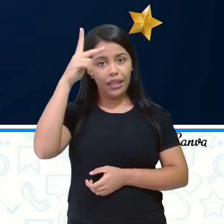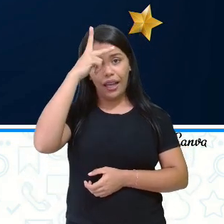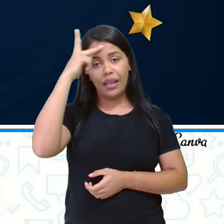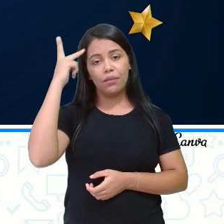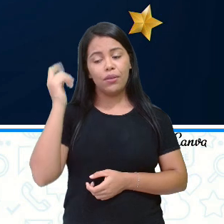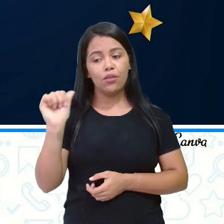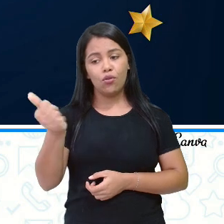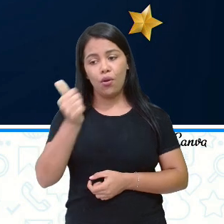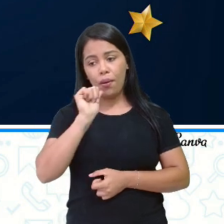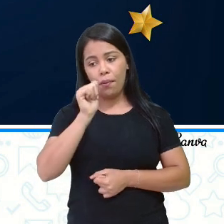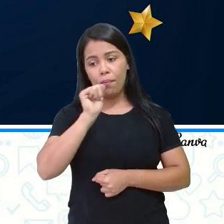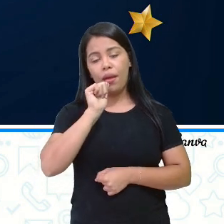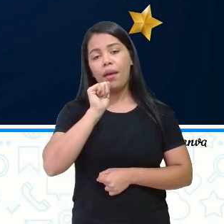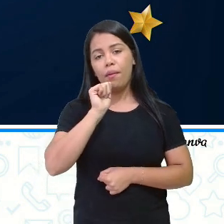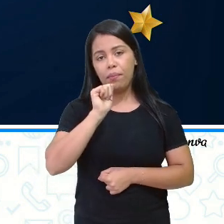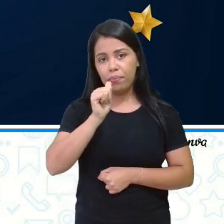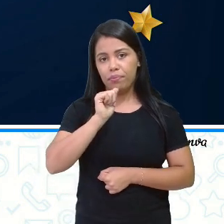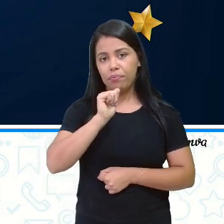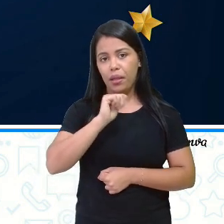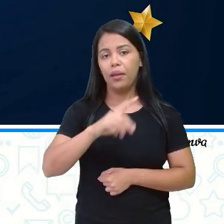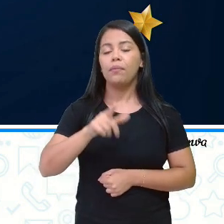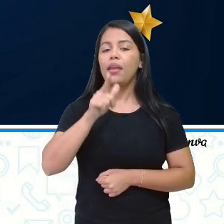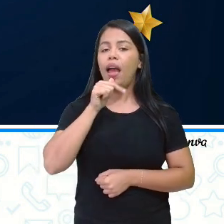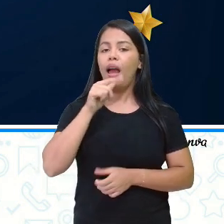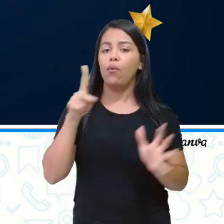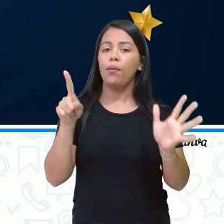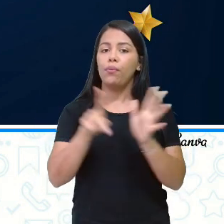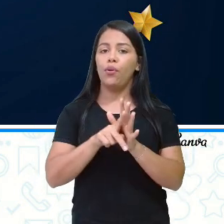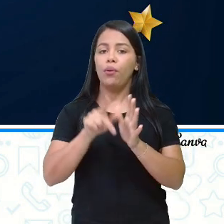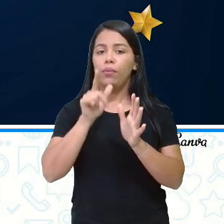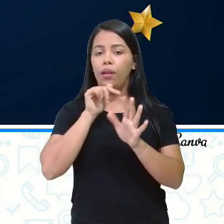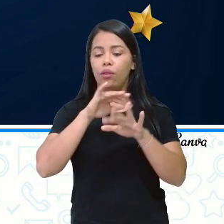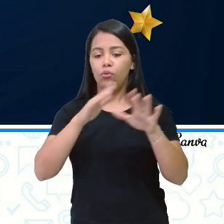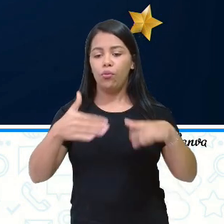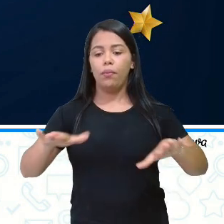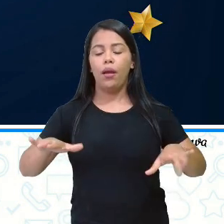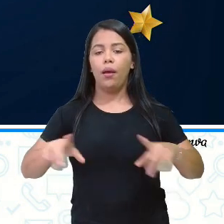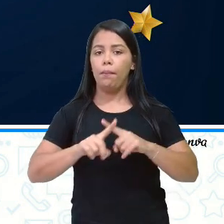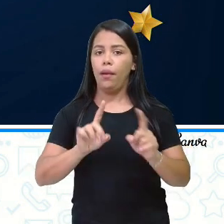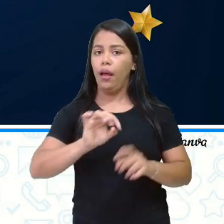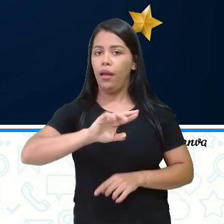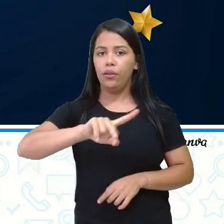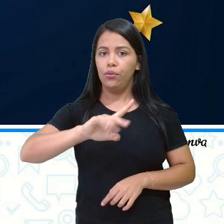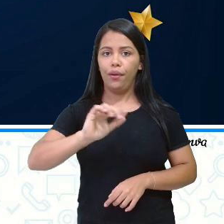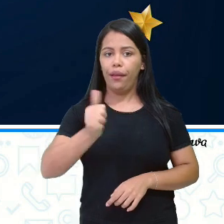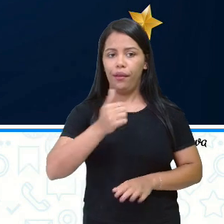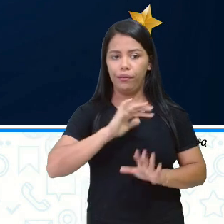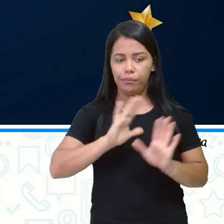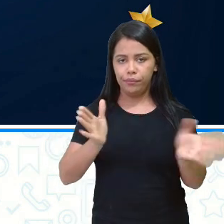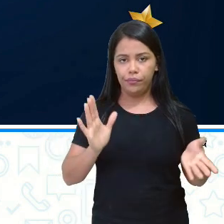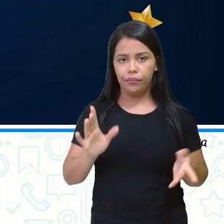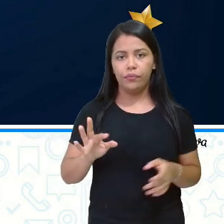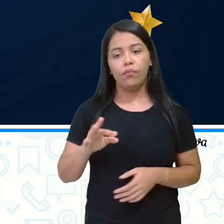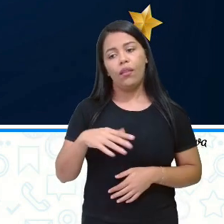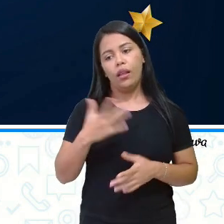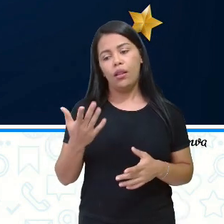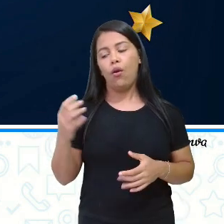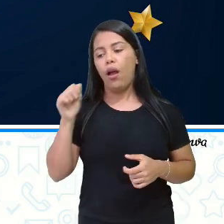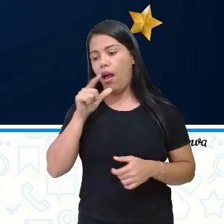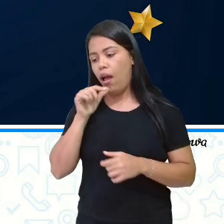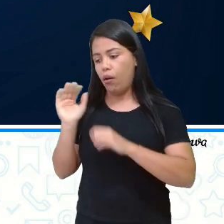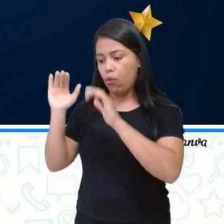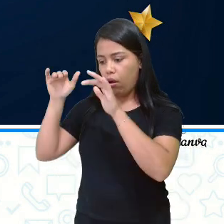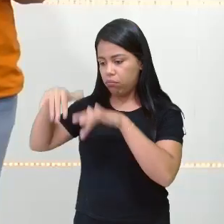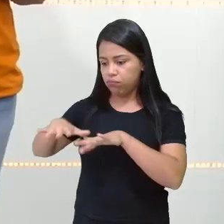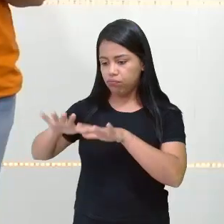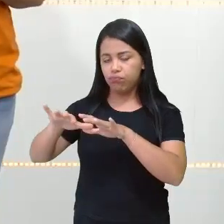não vão tomar direto essa água, não. Ela passa por um processo chamado dessalinização, que eles colocam em máquinas gigantes e elas separam